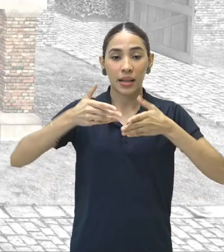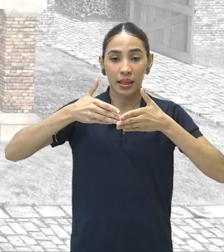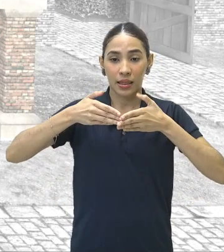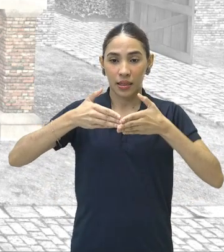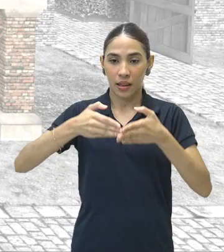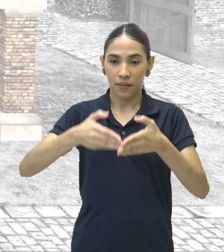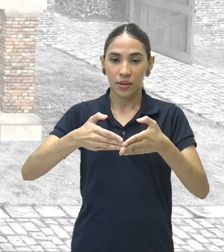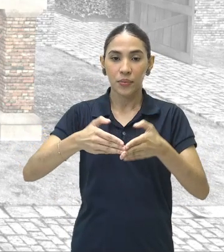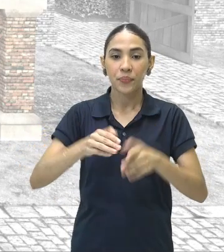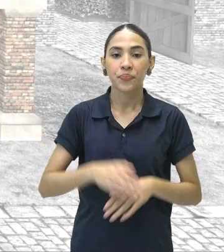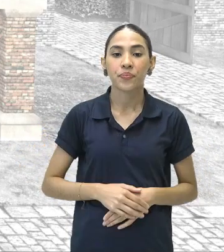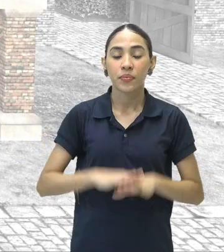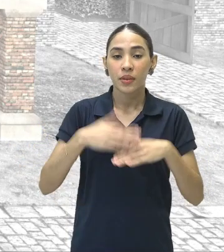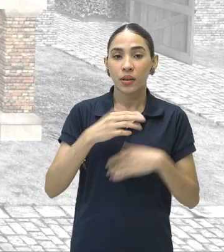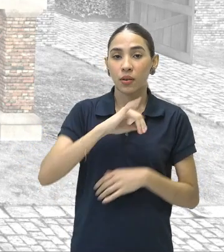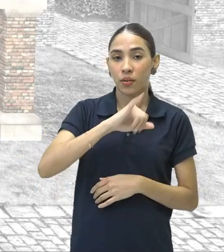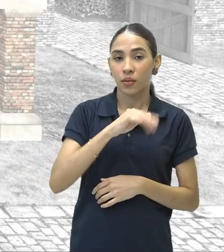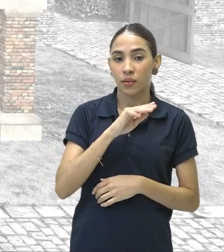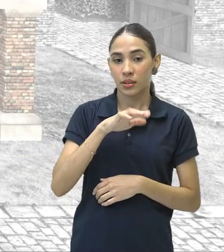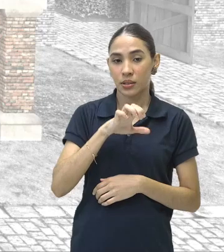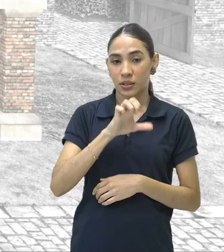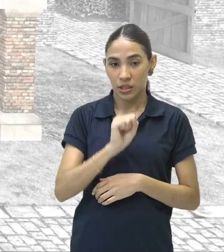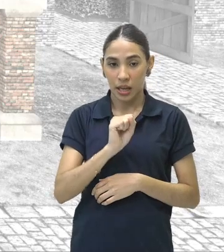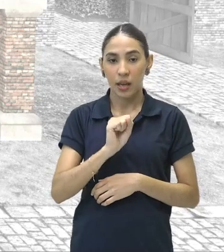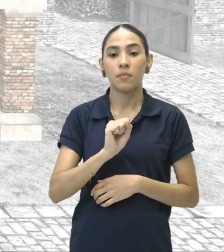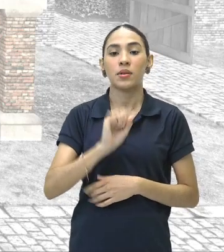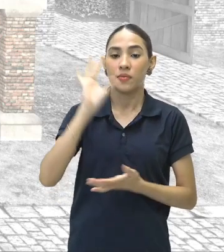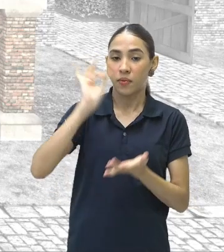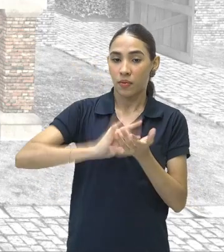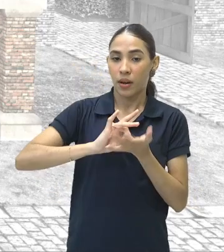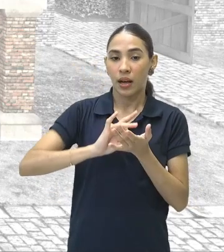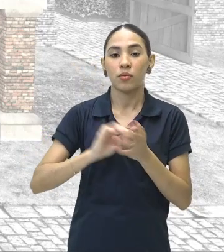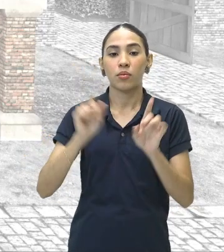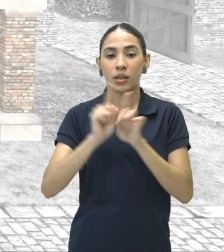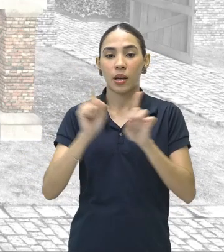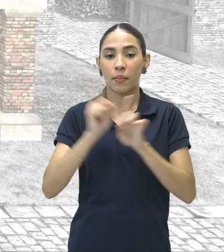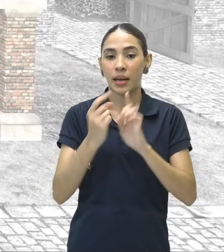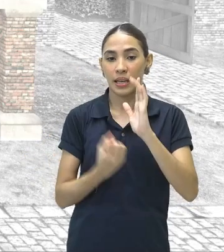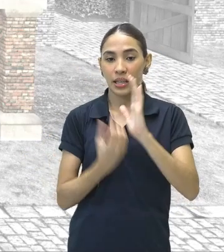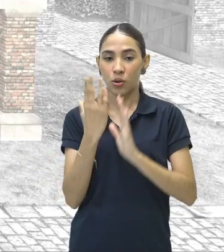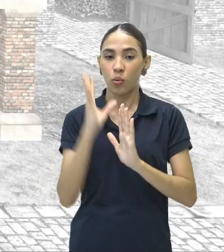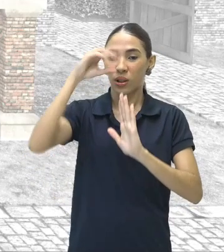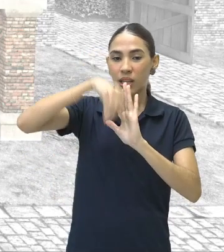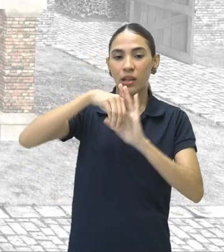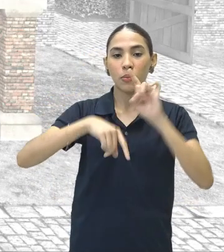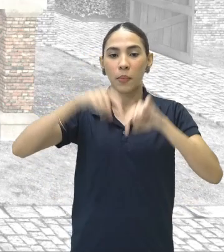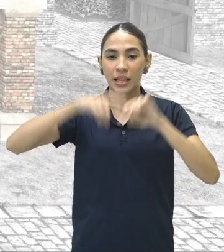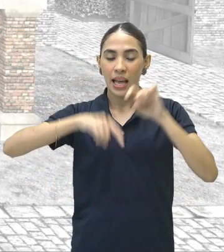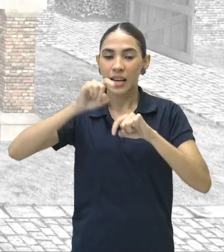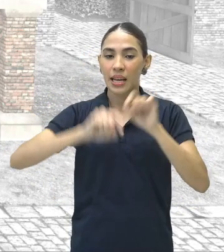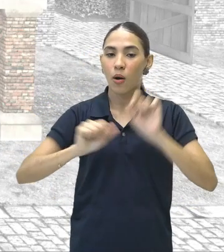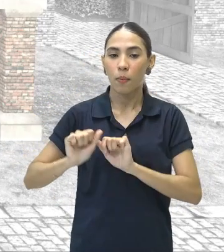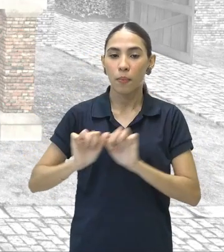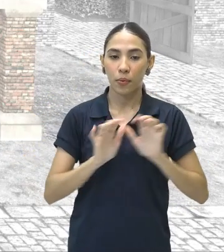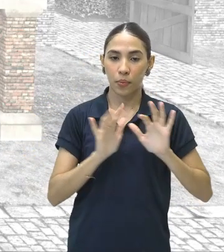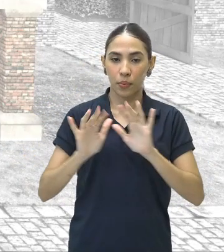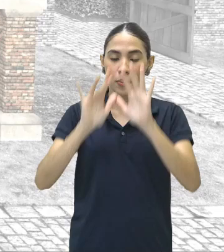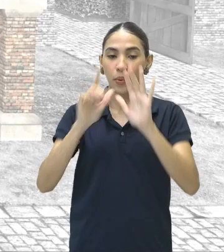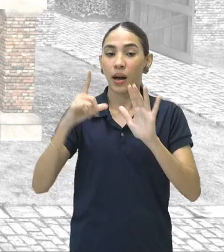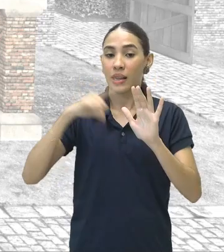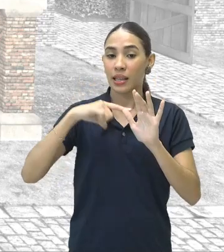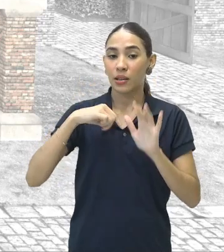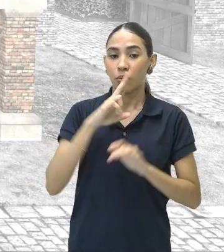rios. Foi James Watt que fixou o cavalo vapor como unidade de medida